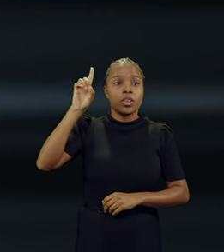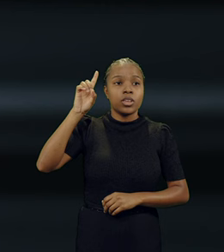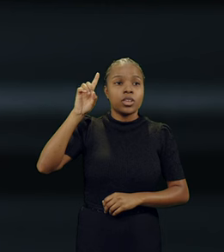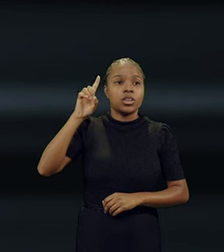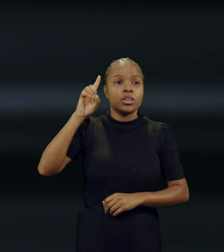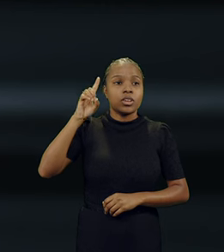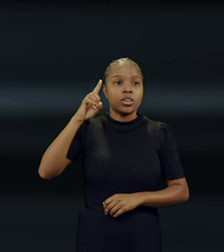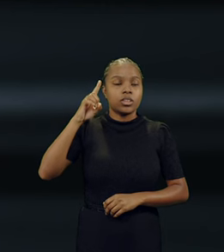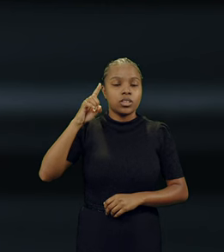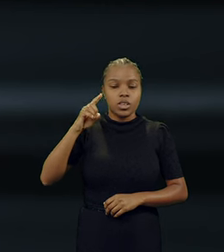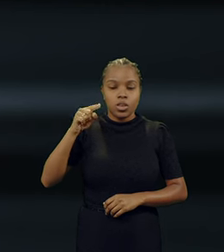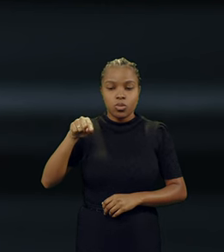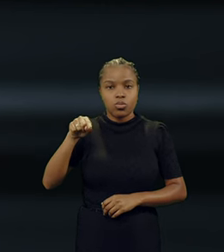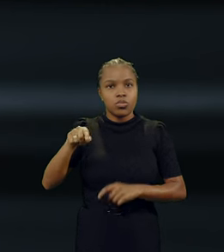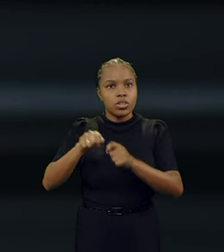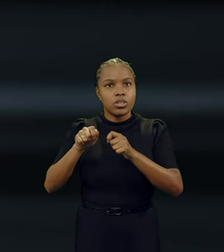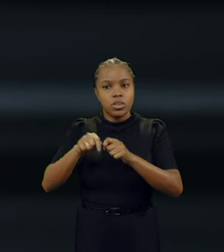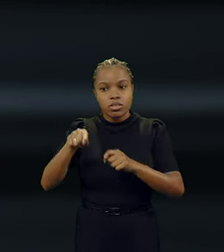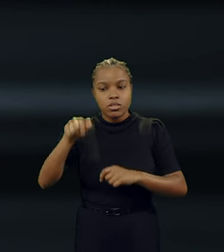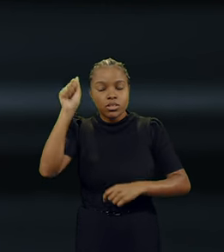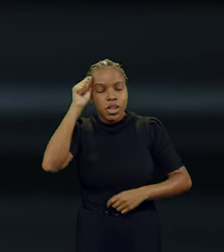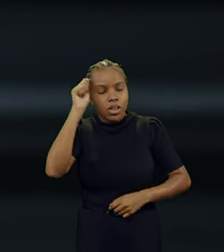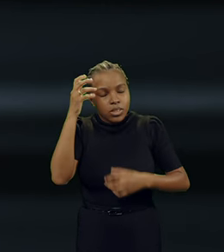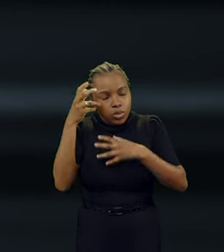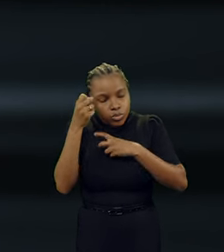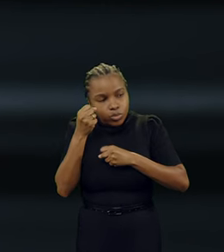em Adão, que dormiu.